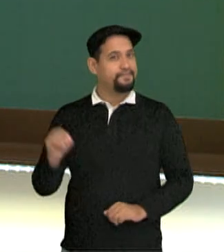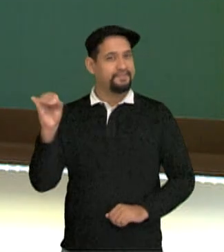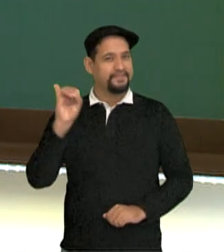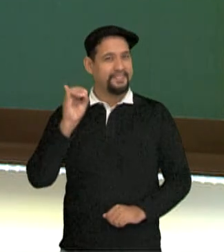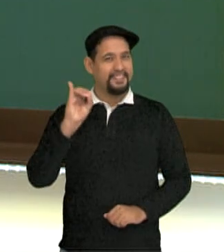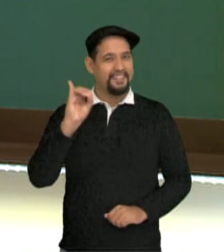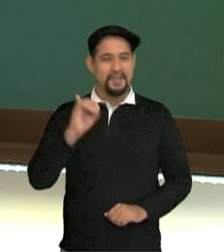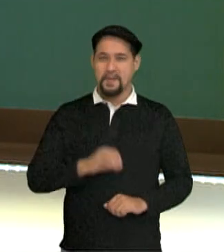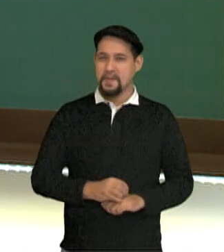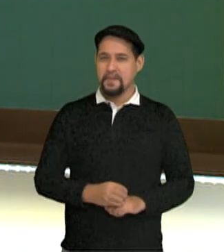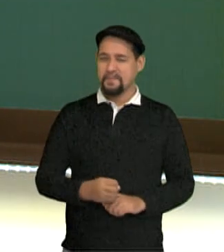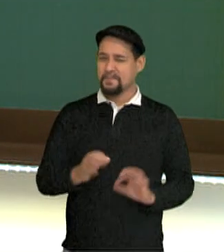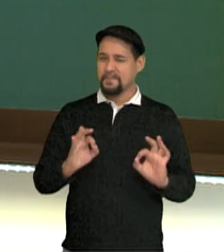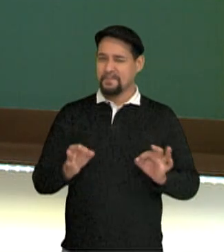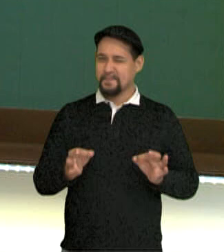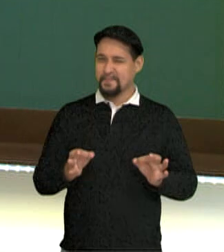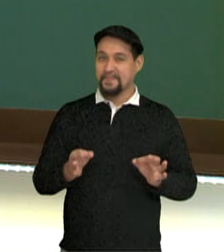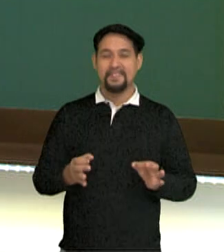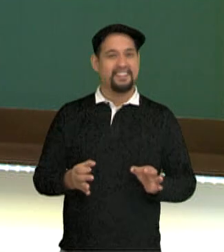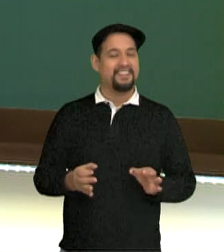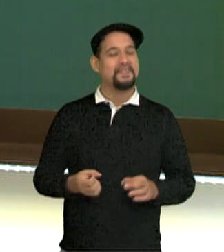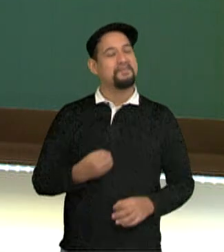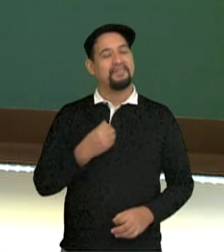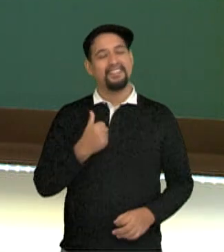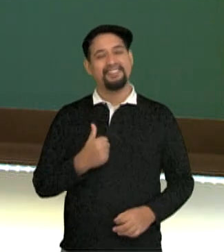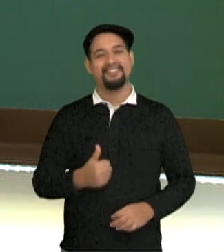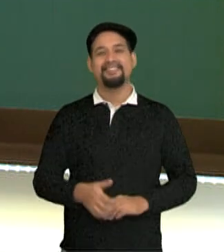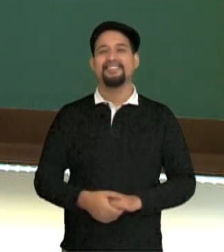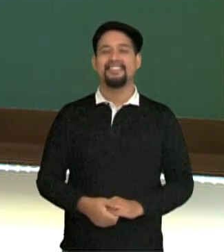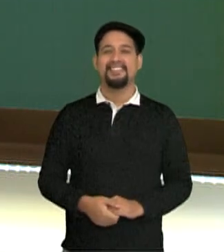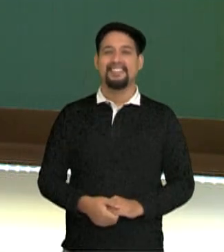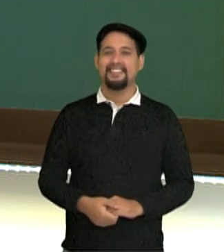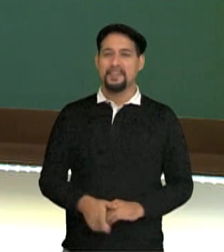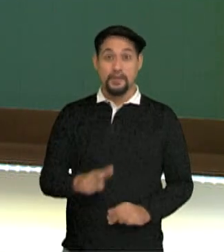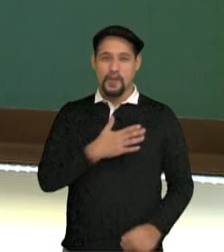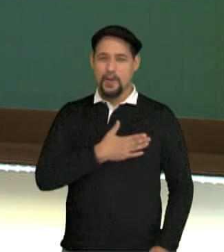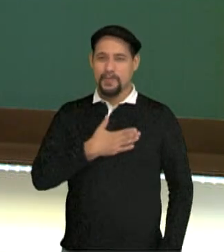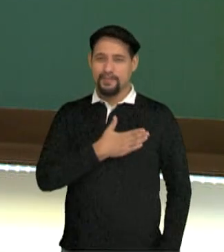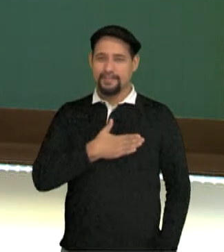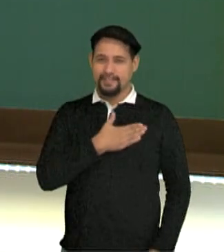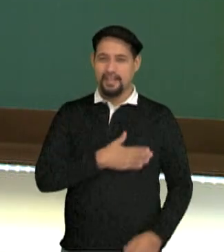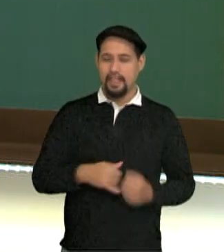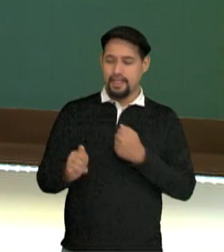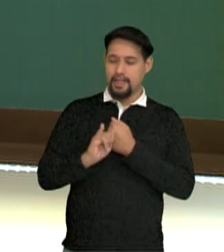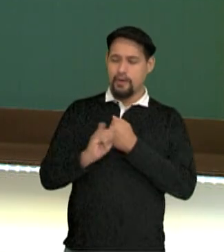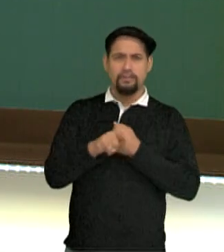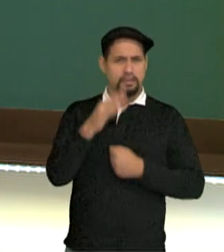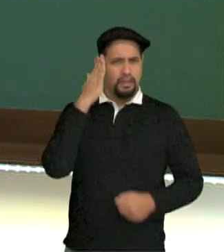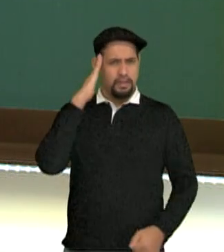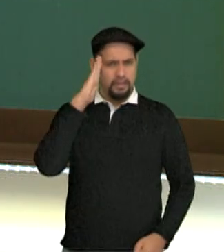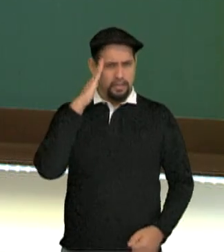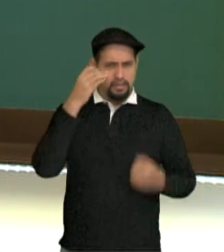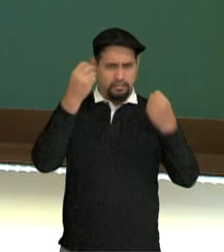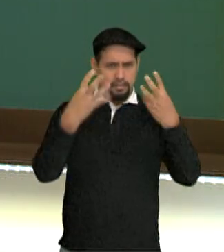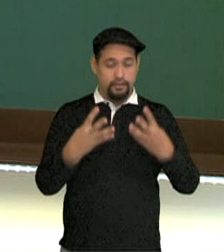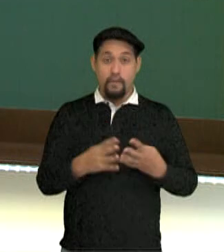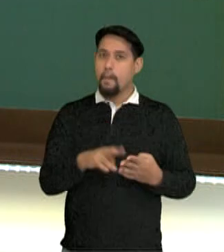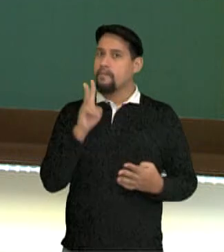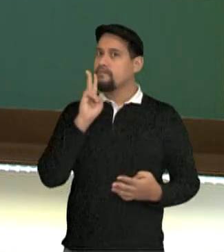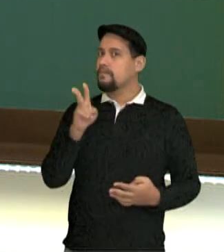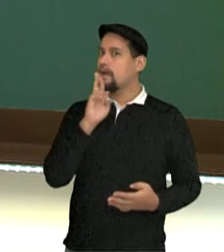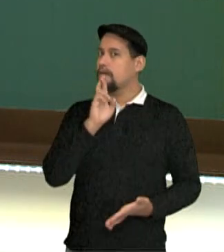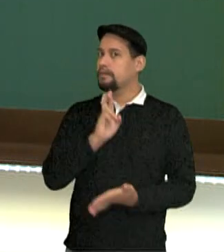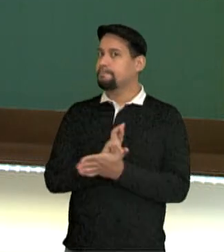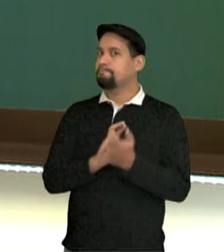Olá, tudo certinho aí? Ah, que bom! Tá gostando da crônica? Tá entendendo bem? Então vamos conferir aqui, ó,